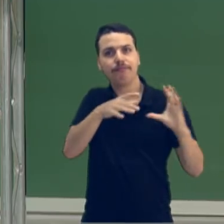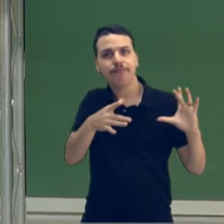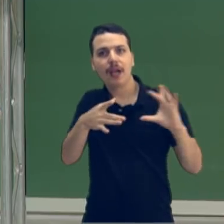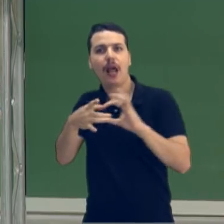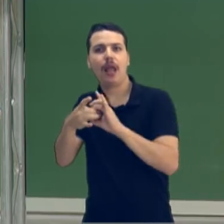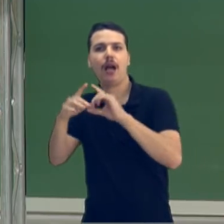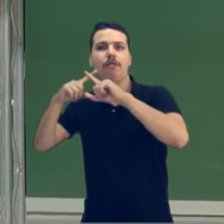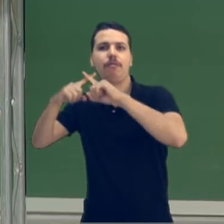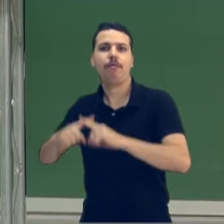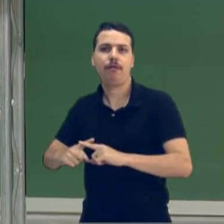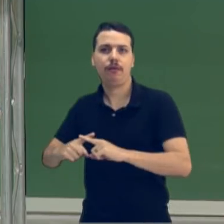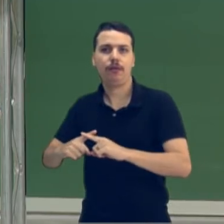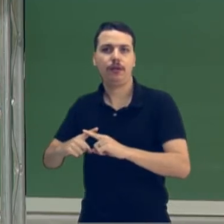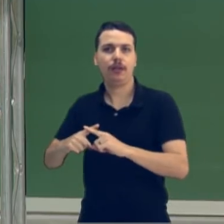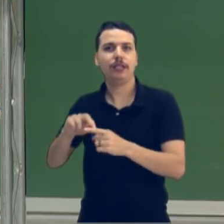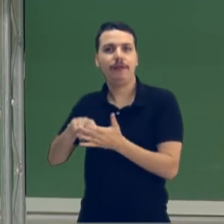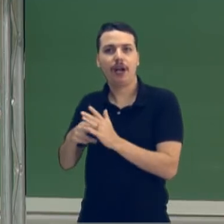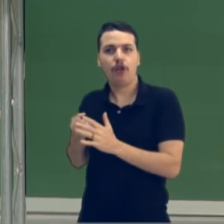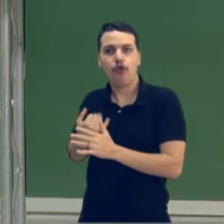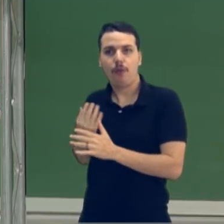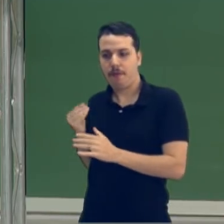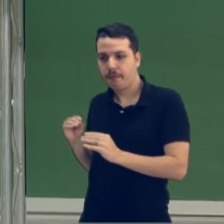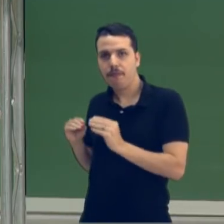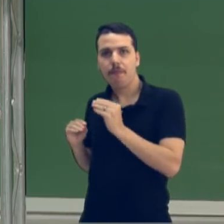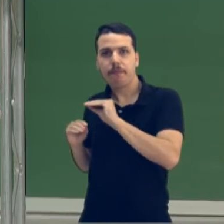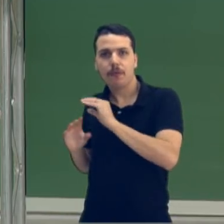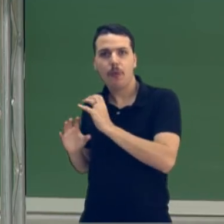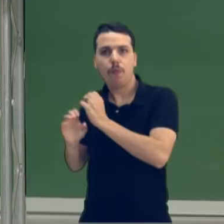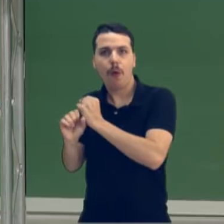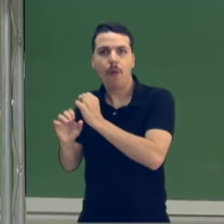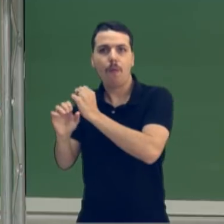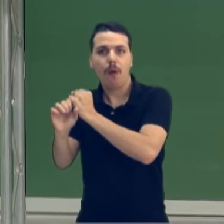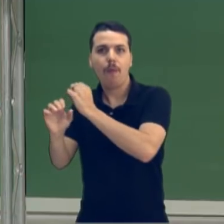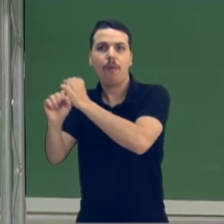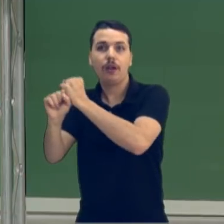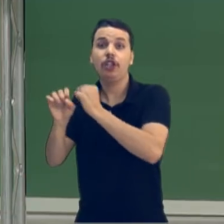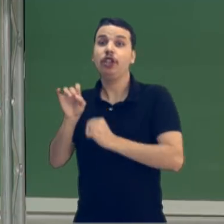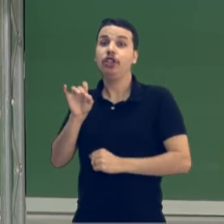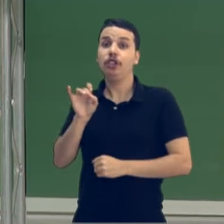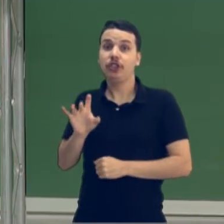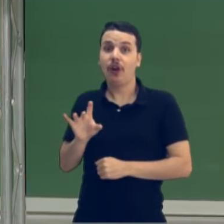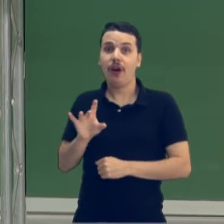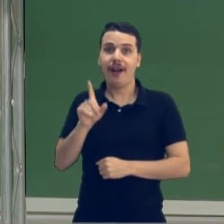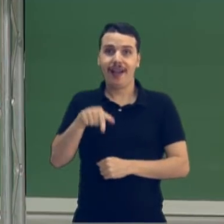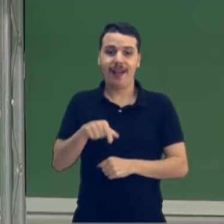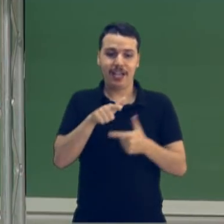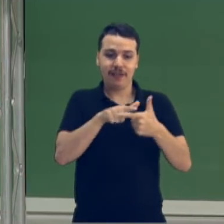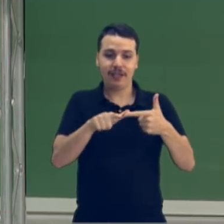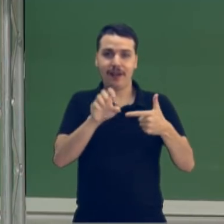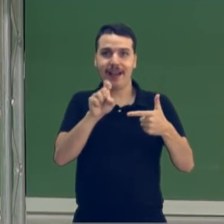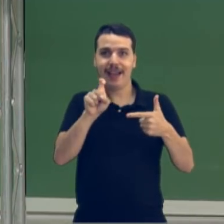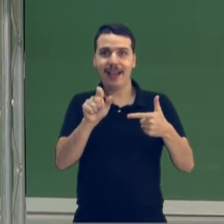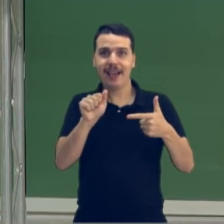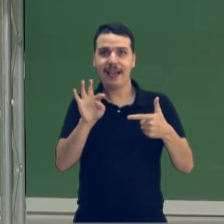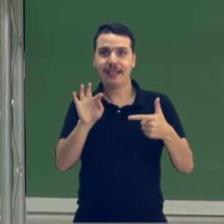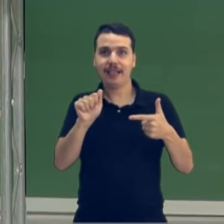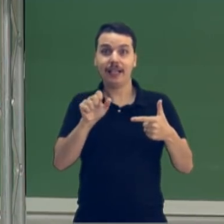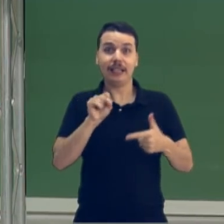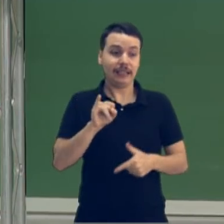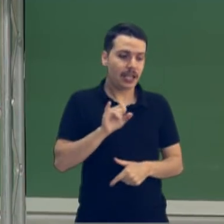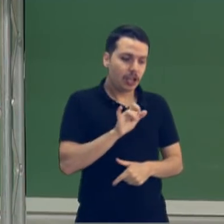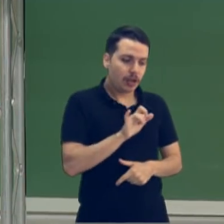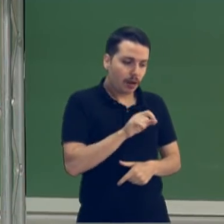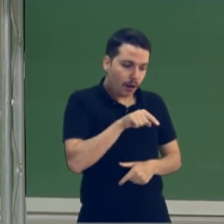de tanto em tanto. Só vai ser uma divisão exata se o resto for 0. O número só vai ser divisível